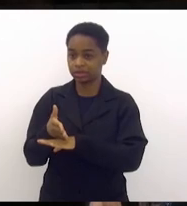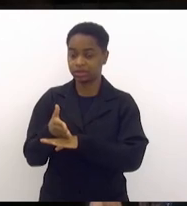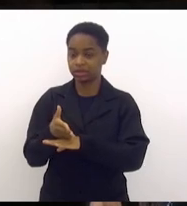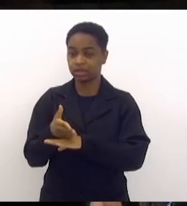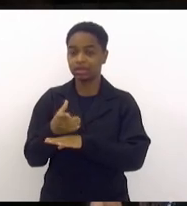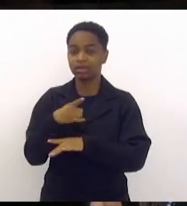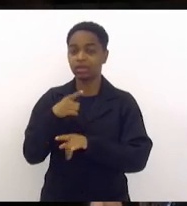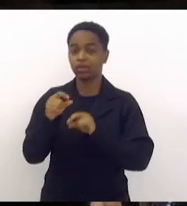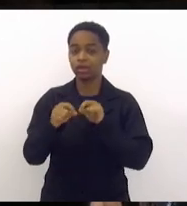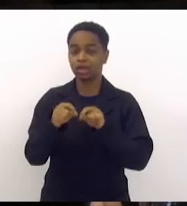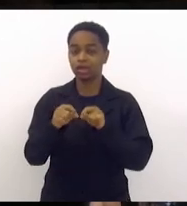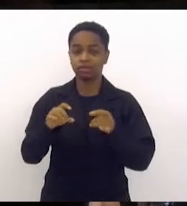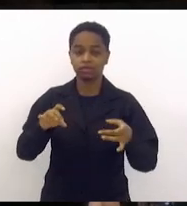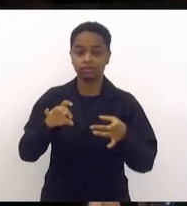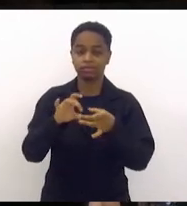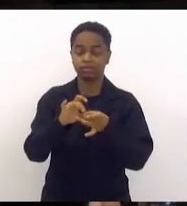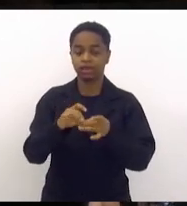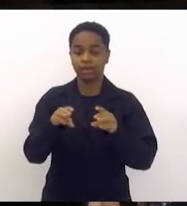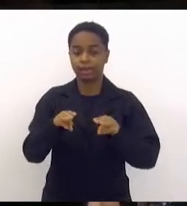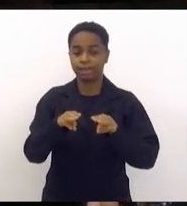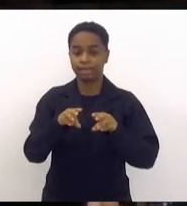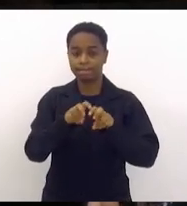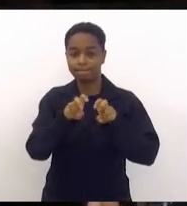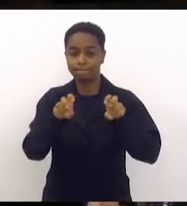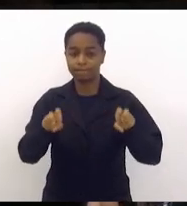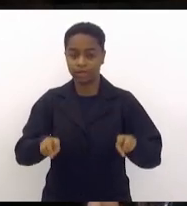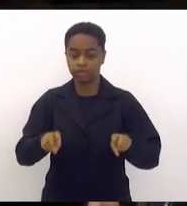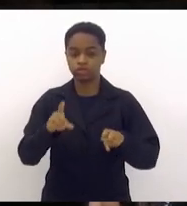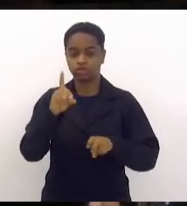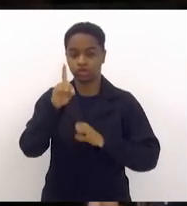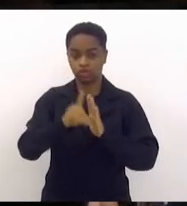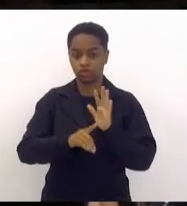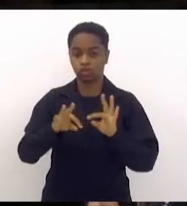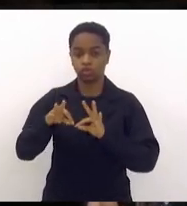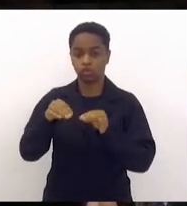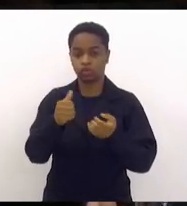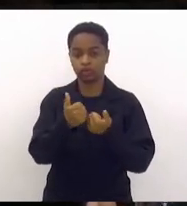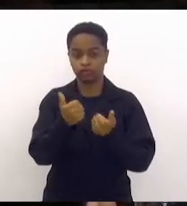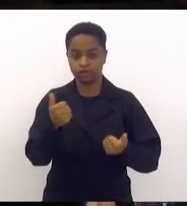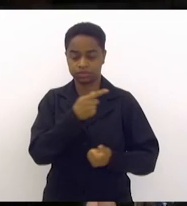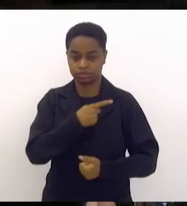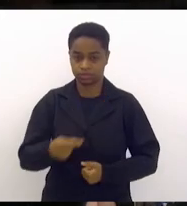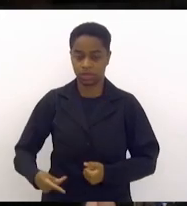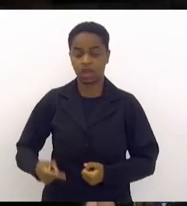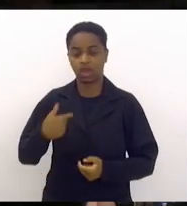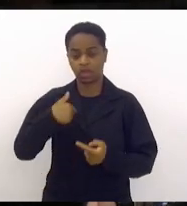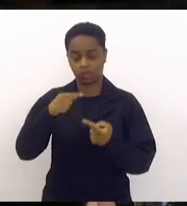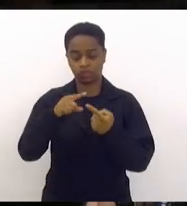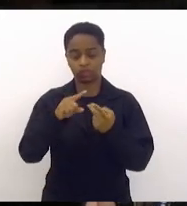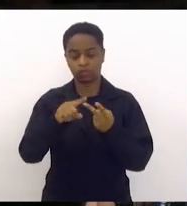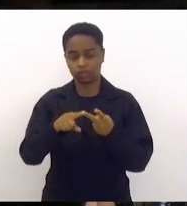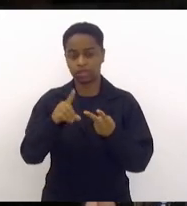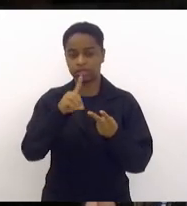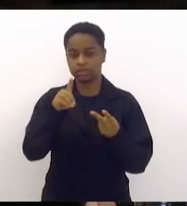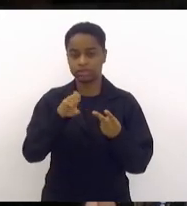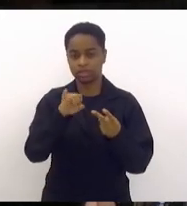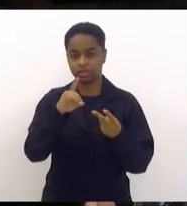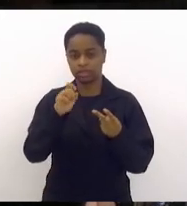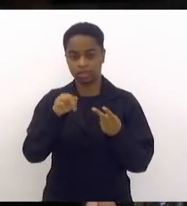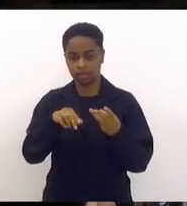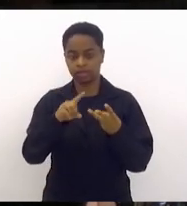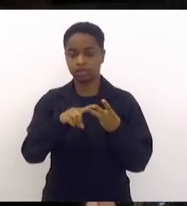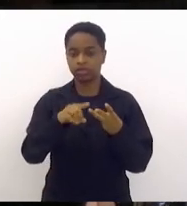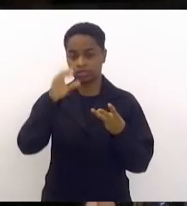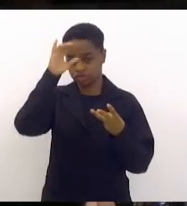assento na mesa diretora todas como vice-presidente eu deputada zeidan e a deputada tia Ju somos